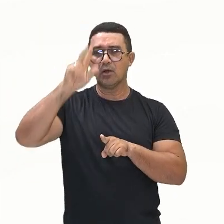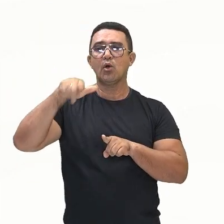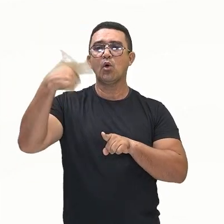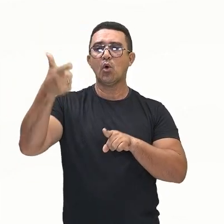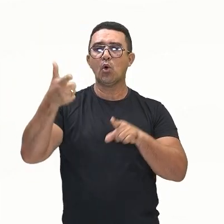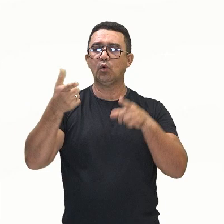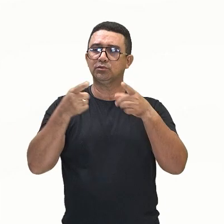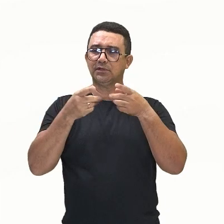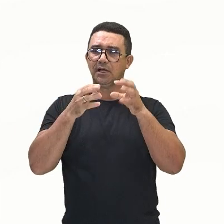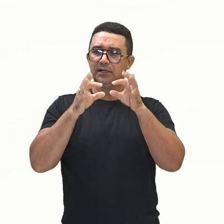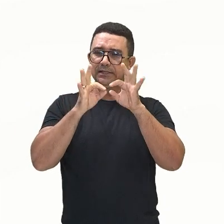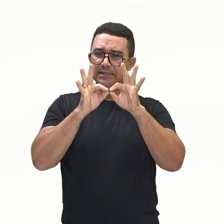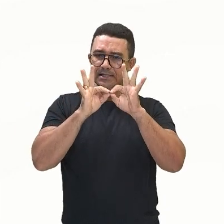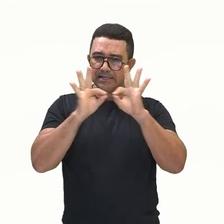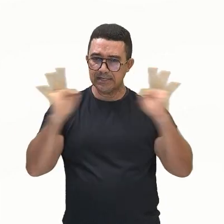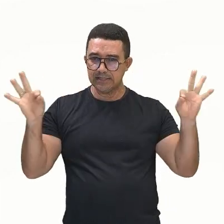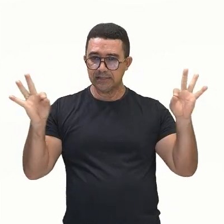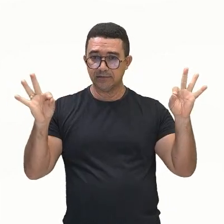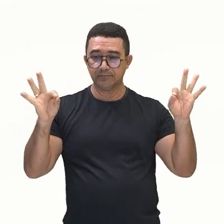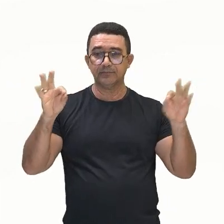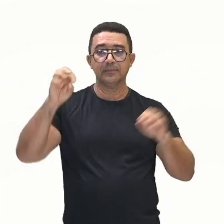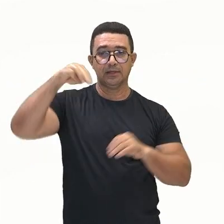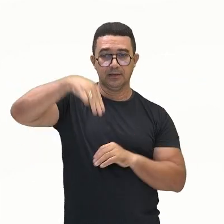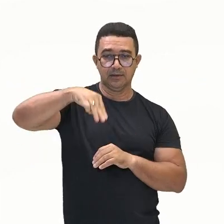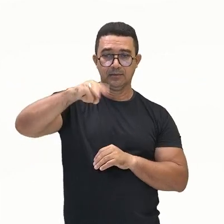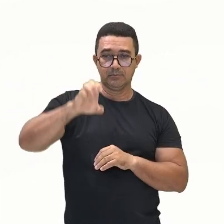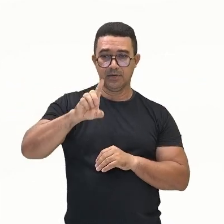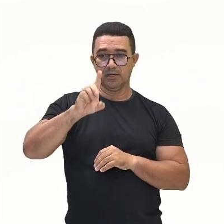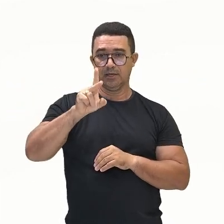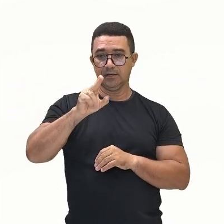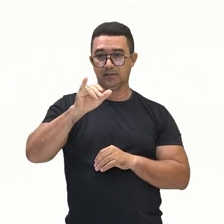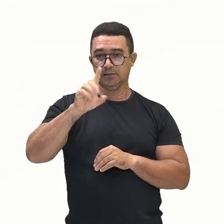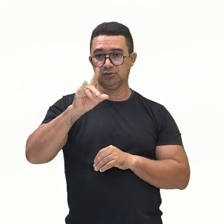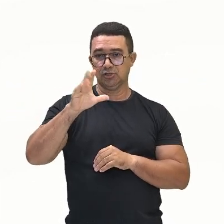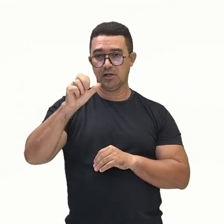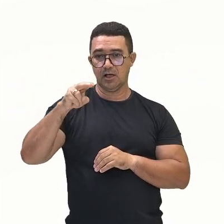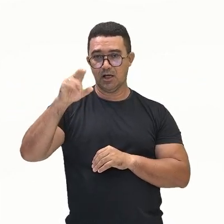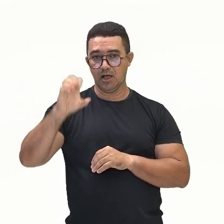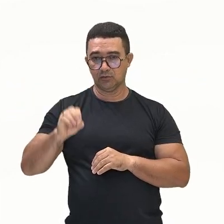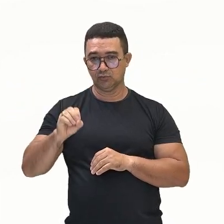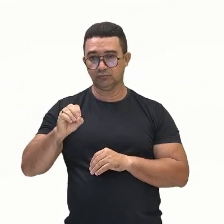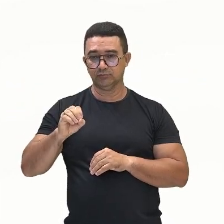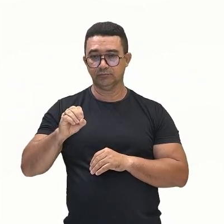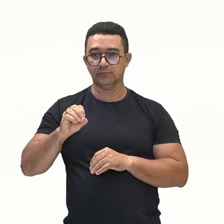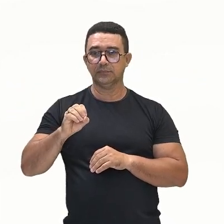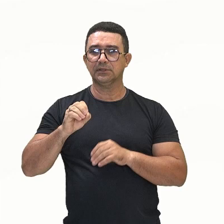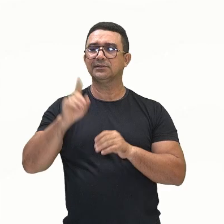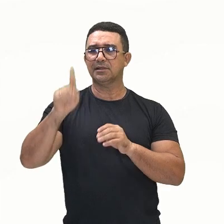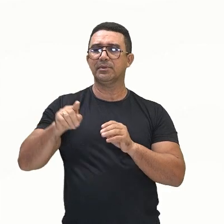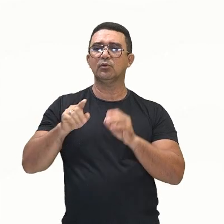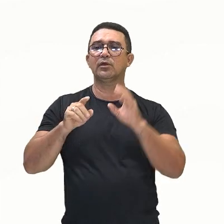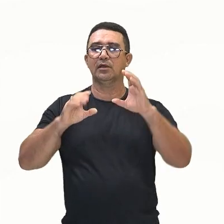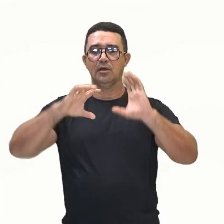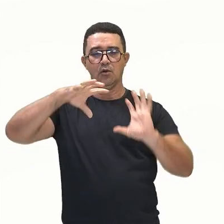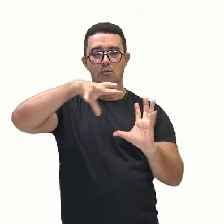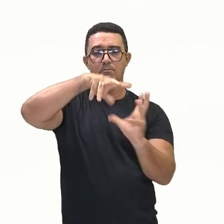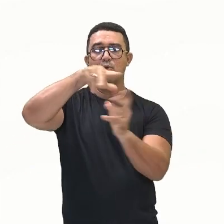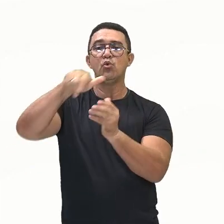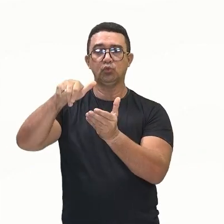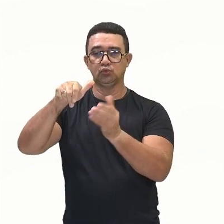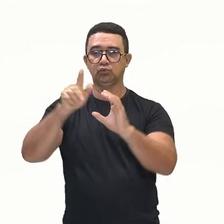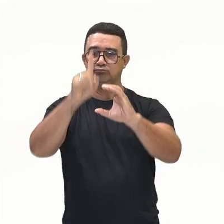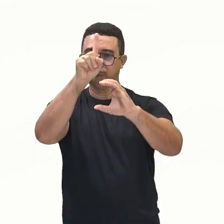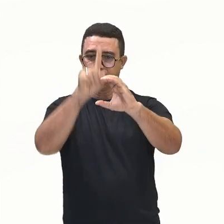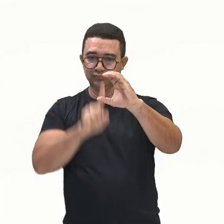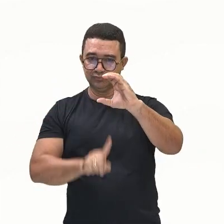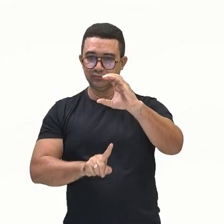nesse caso nós vamos chamar de meridiano, que ela recorta o mundo ao meio também, mas no sentido norte e sul, que é o meridiano